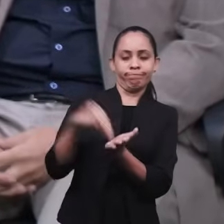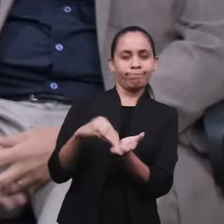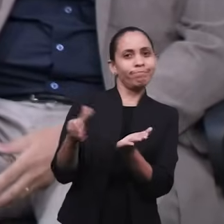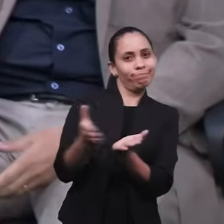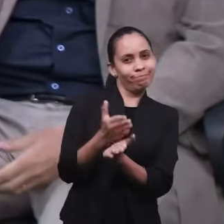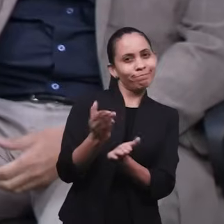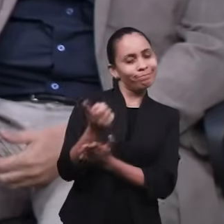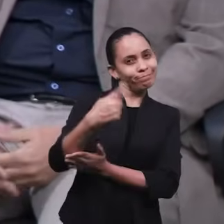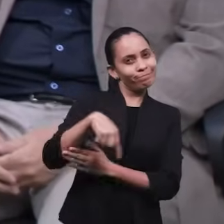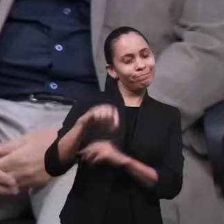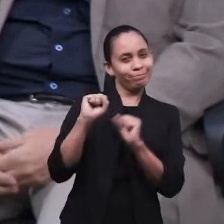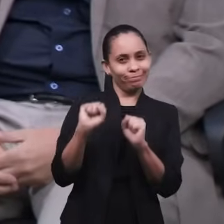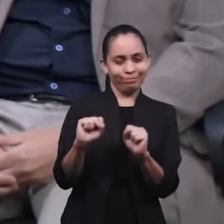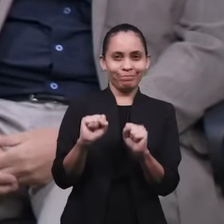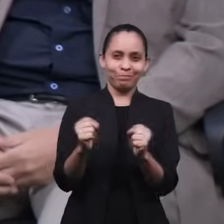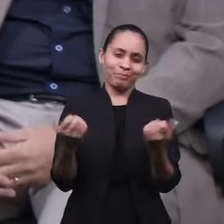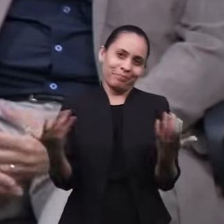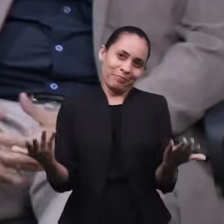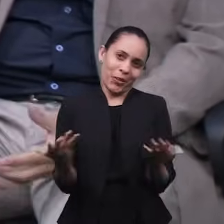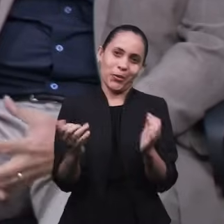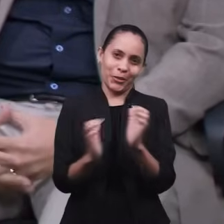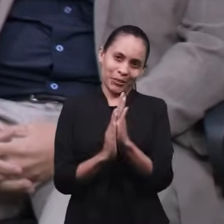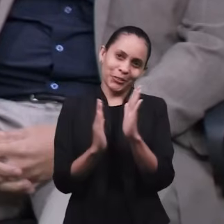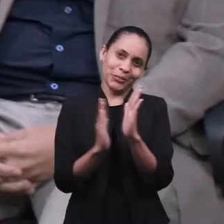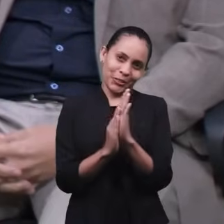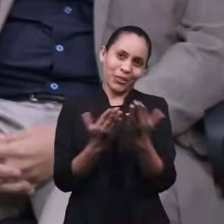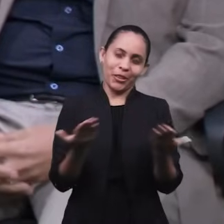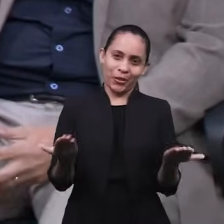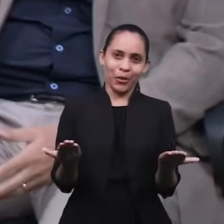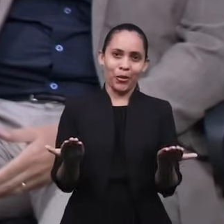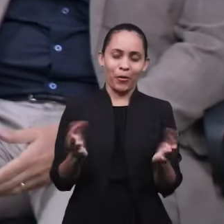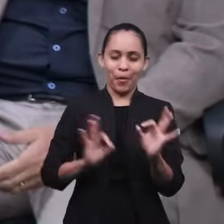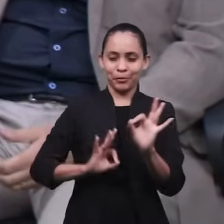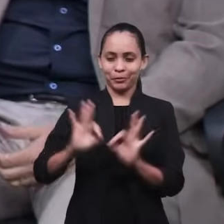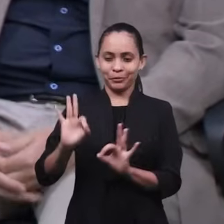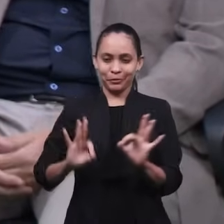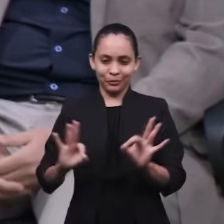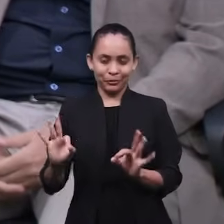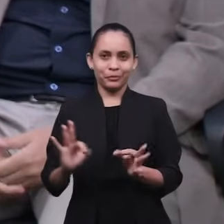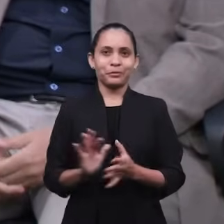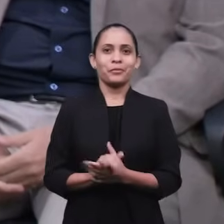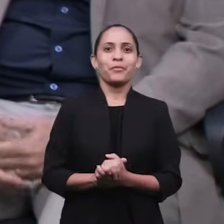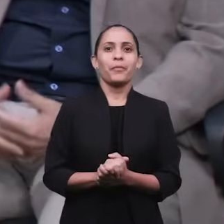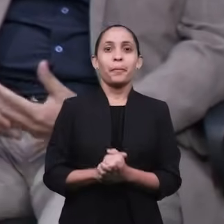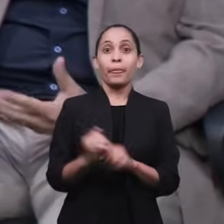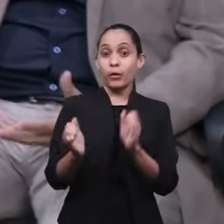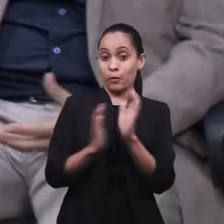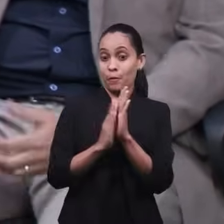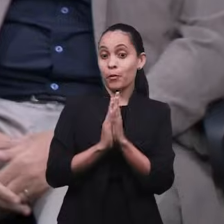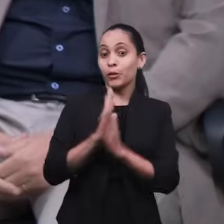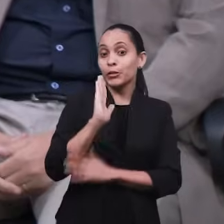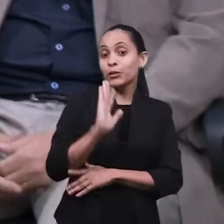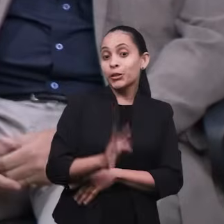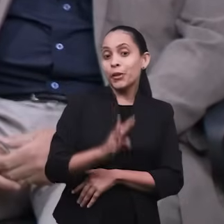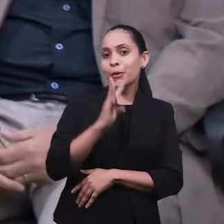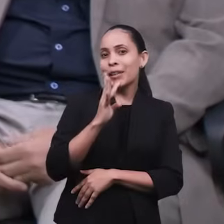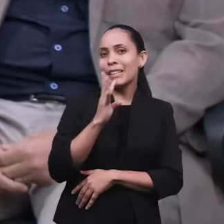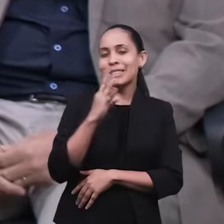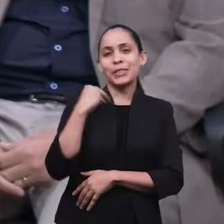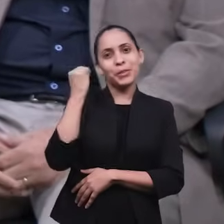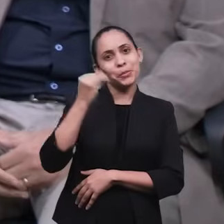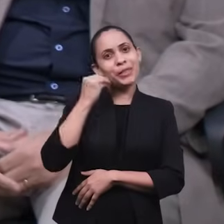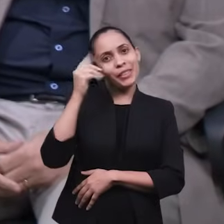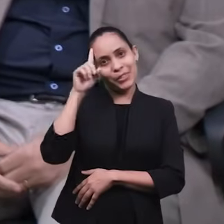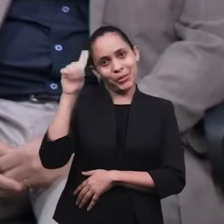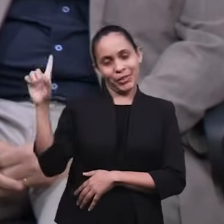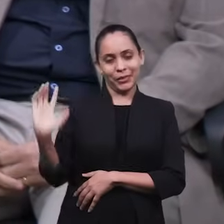irmãos também, poderão ouvir aqui, né, Fábio? Os irmãos cantarem com um arranjo que está sendo preparado, né, de um louvor que já é conhecido, mas fruto dessa experiência